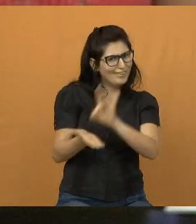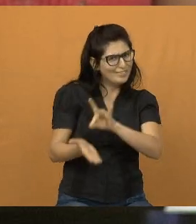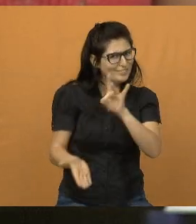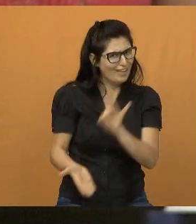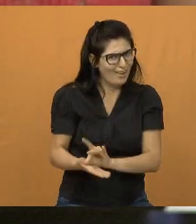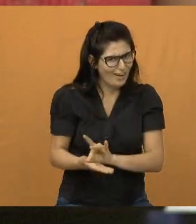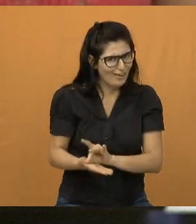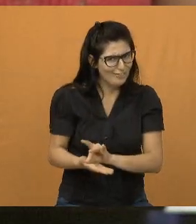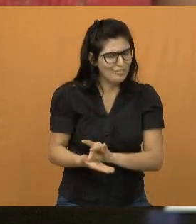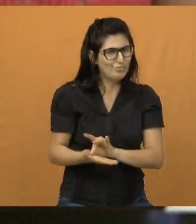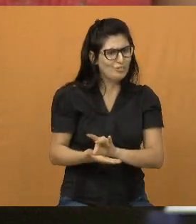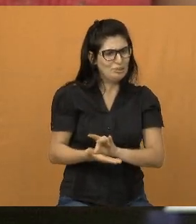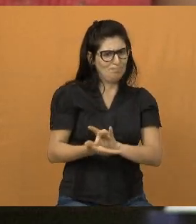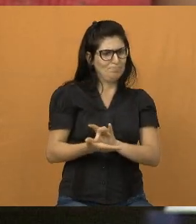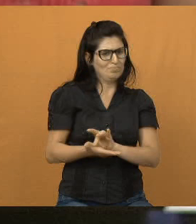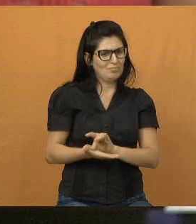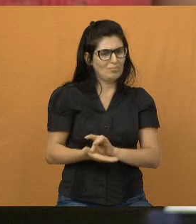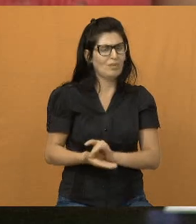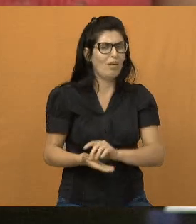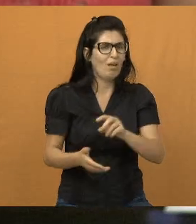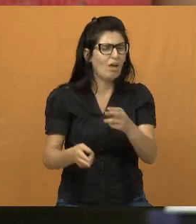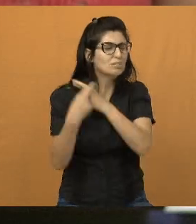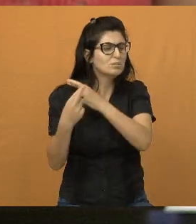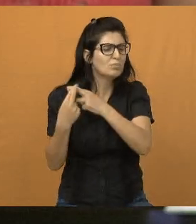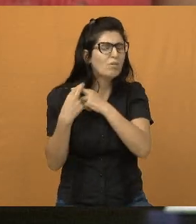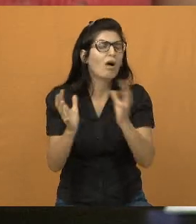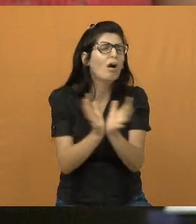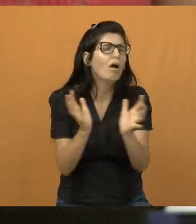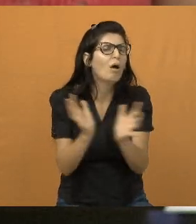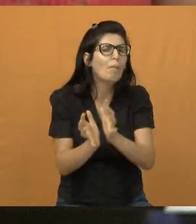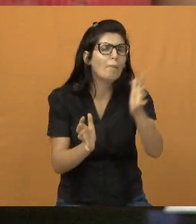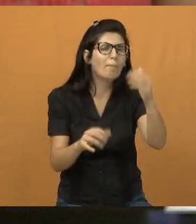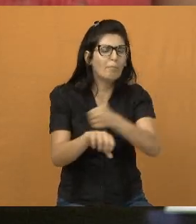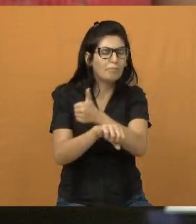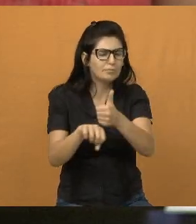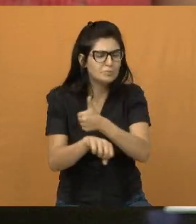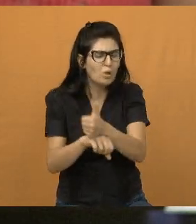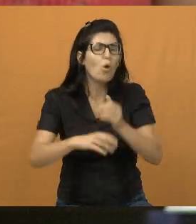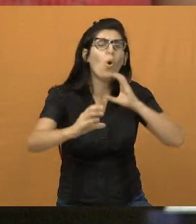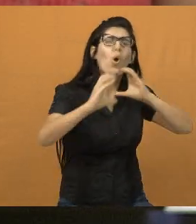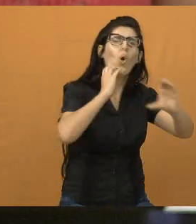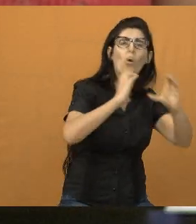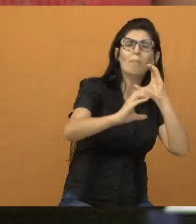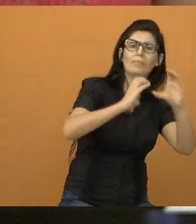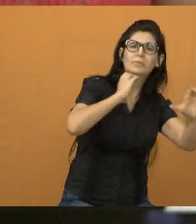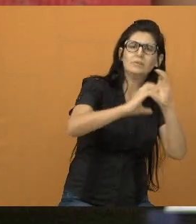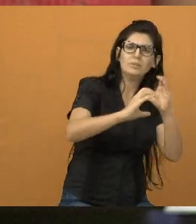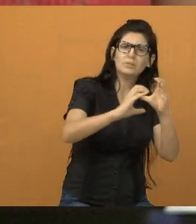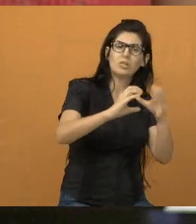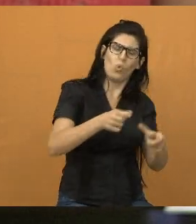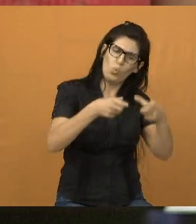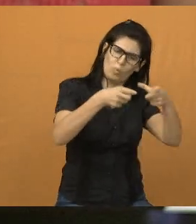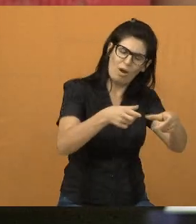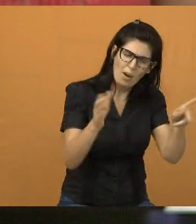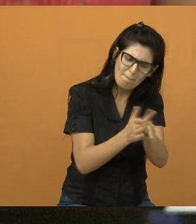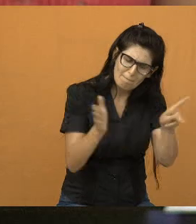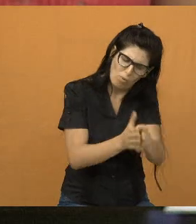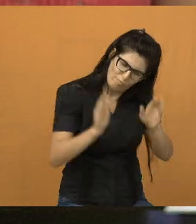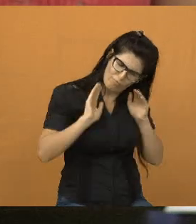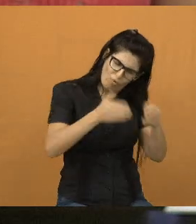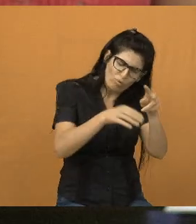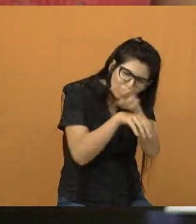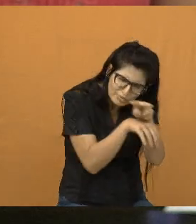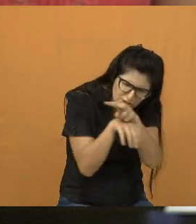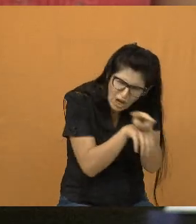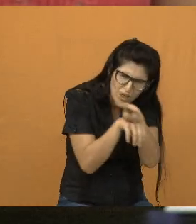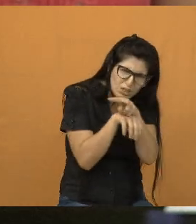porque parte da nossa mesa, todos os dias nós comunicamos a esse setor que faz a fiscalização